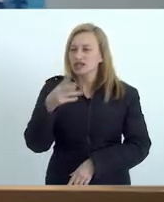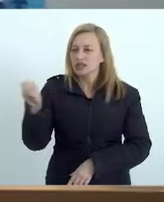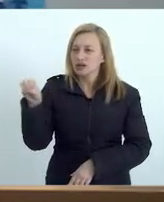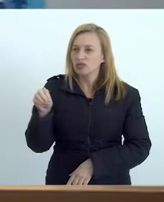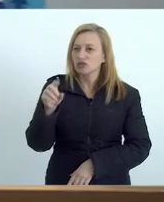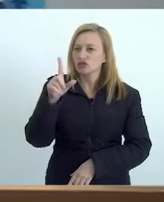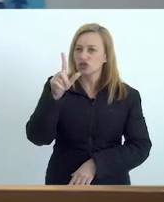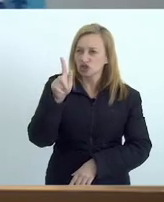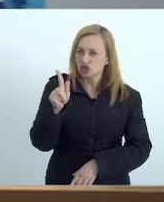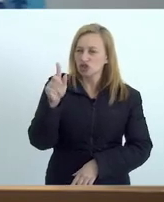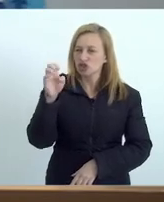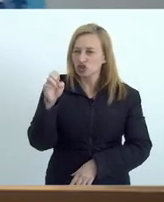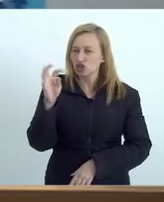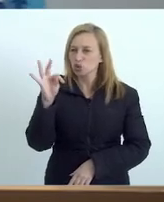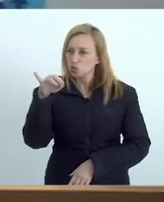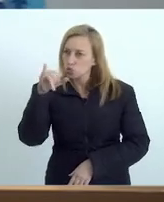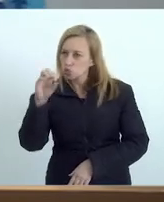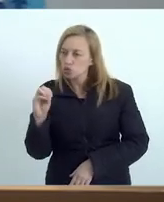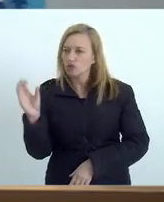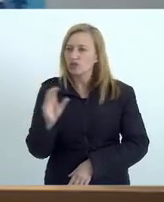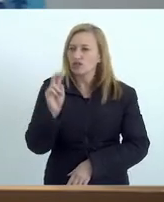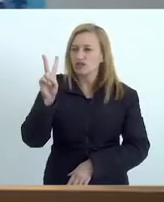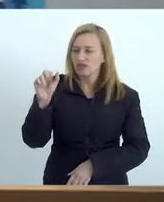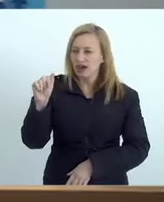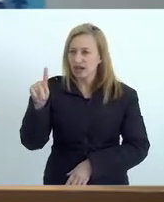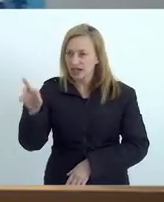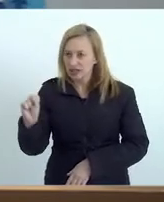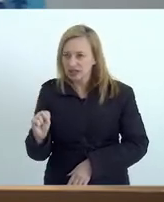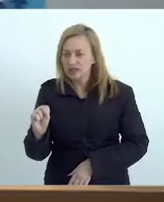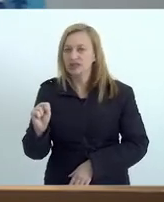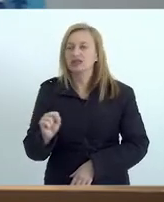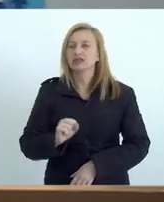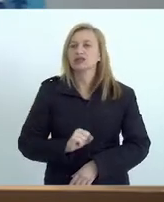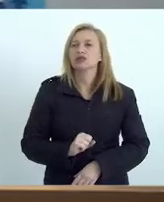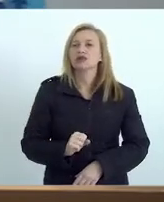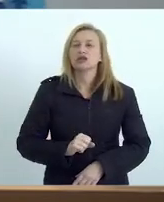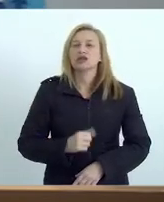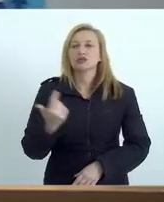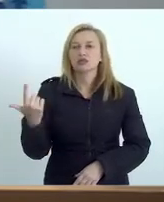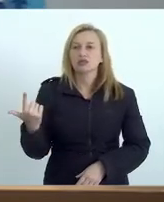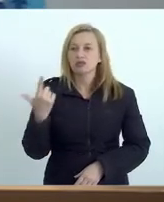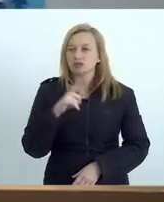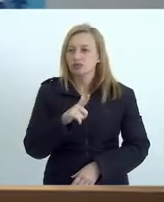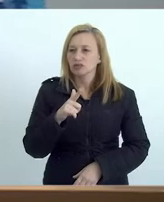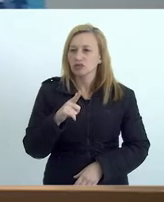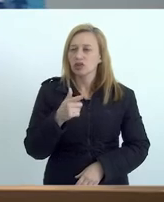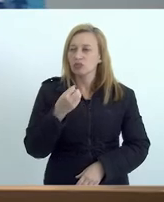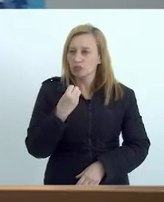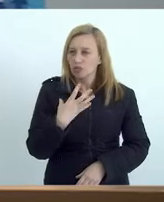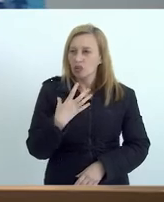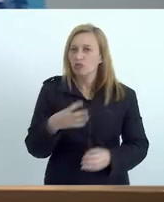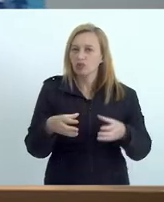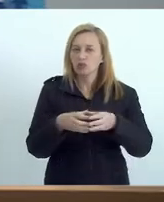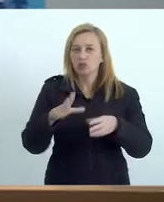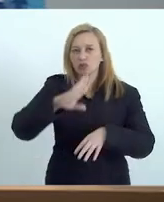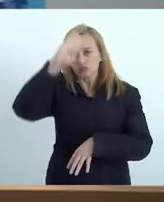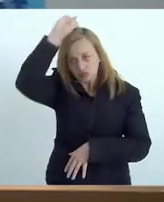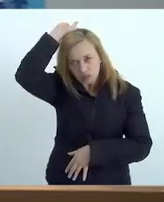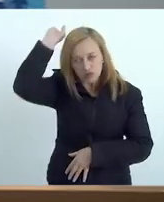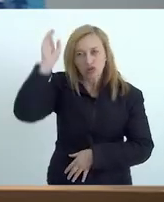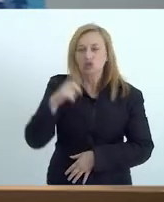Combatente contra Os oficiais do quadro de saúde Esse é um ganho absurdo para Corporação